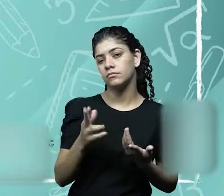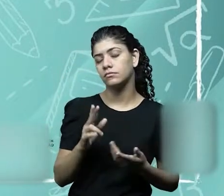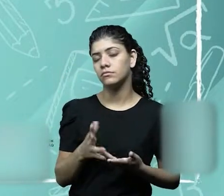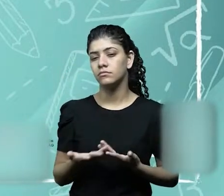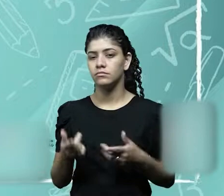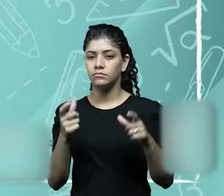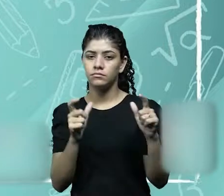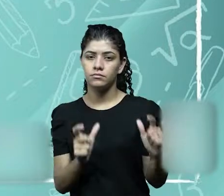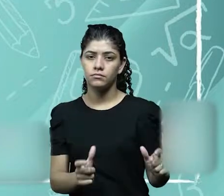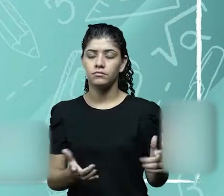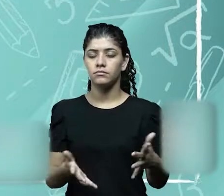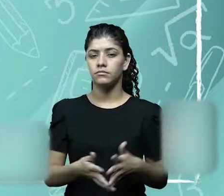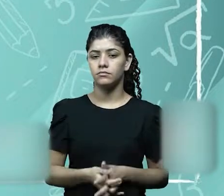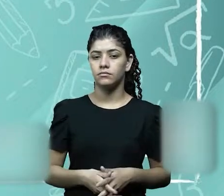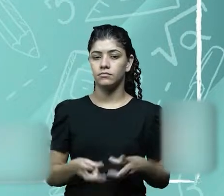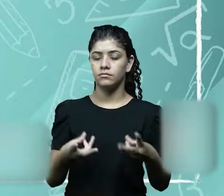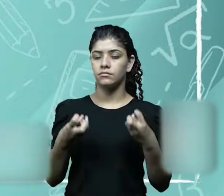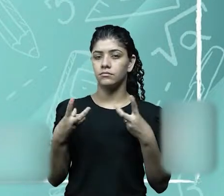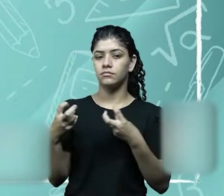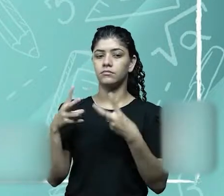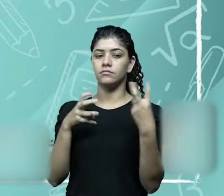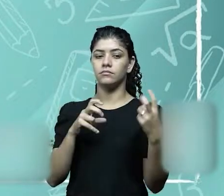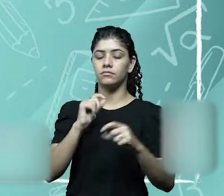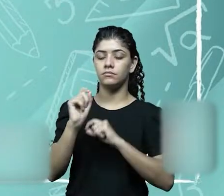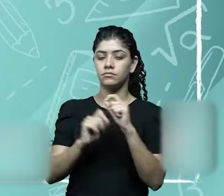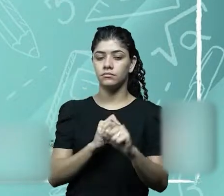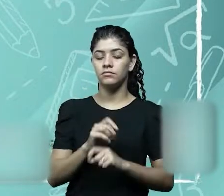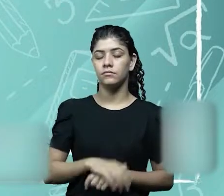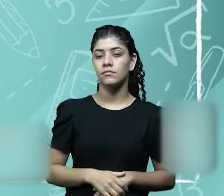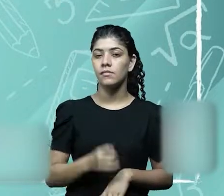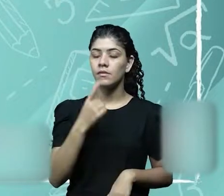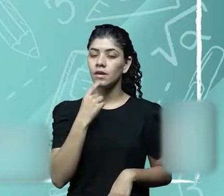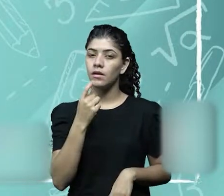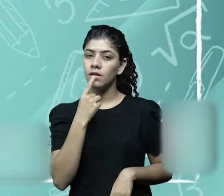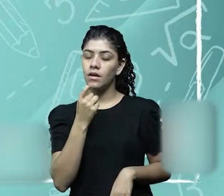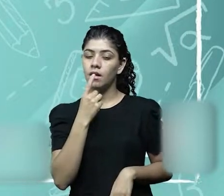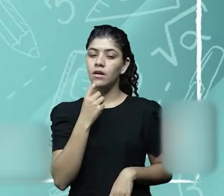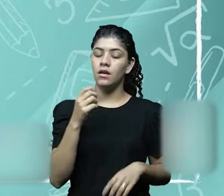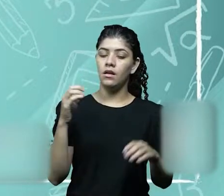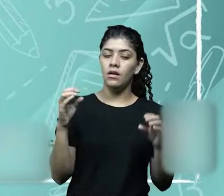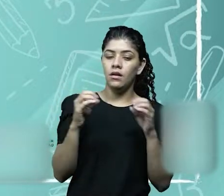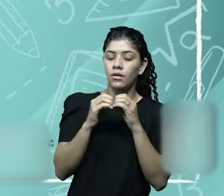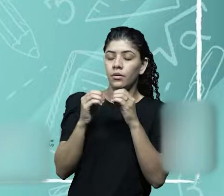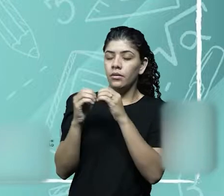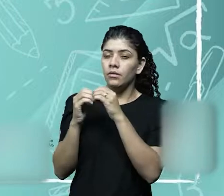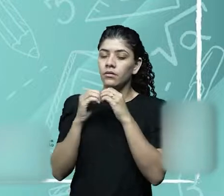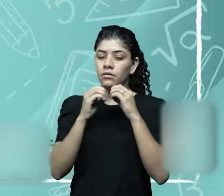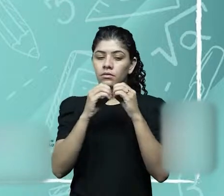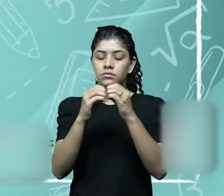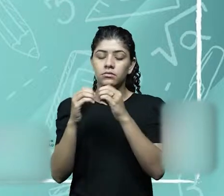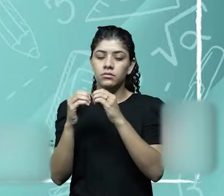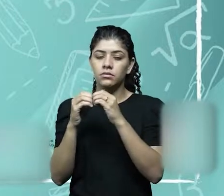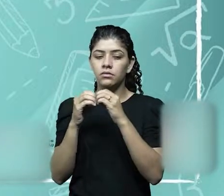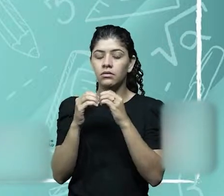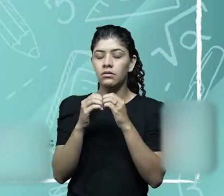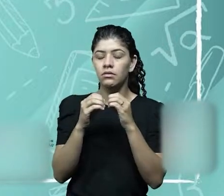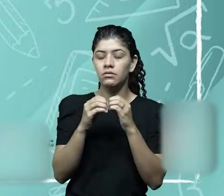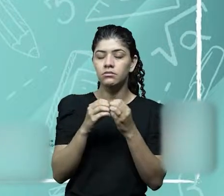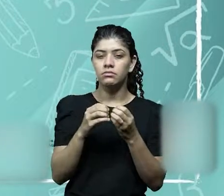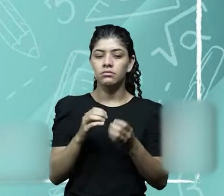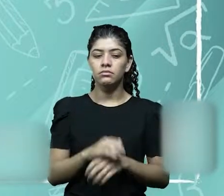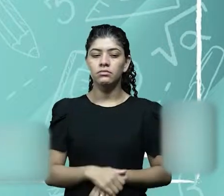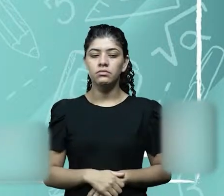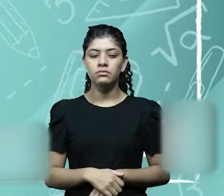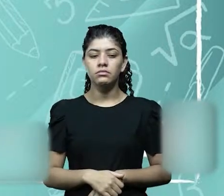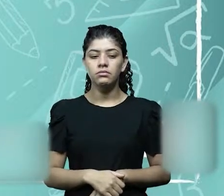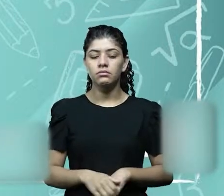manuseio do local, e aí você pode observar que pelos pontos que são bem agrupadinhos ali, próximos,